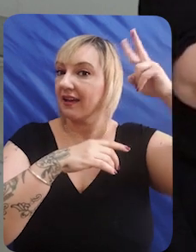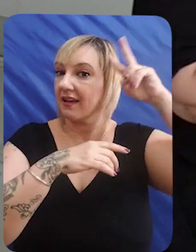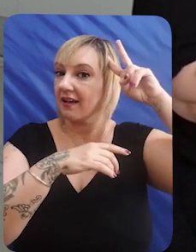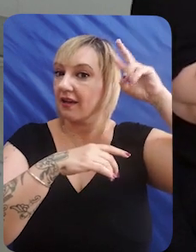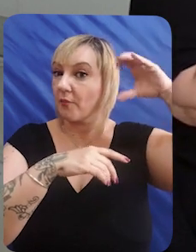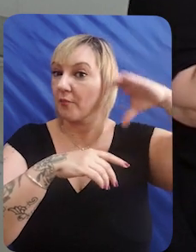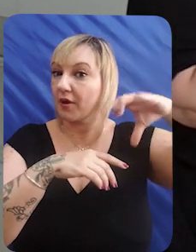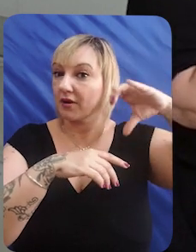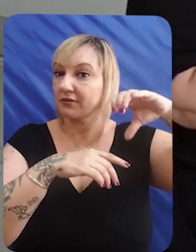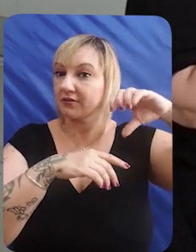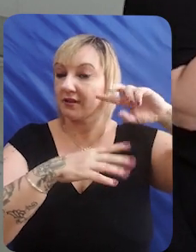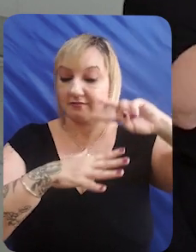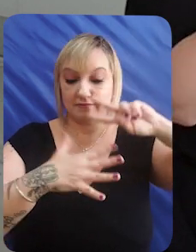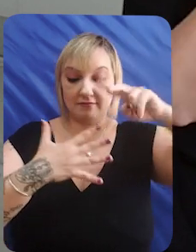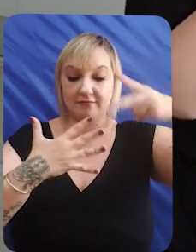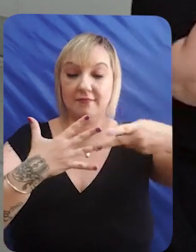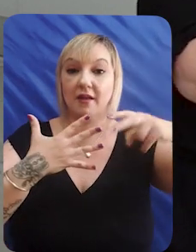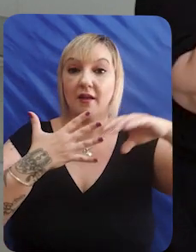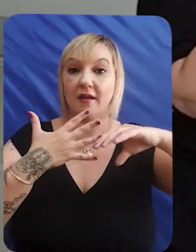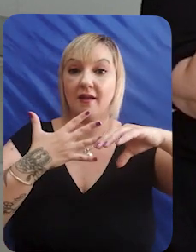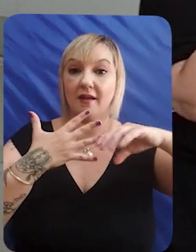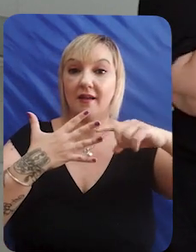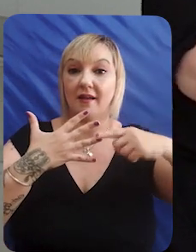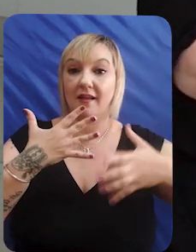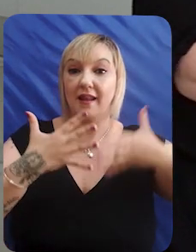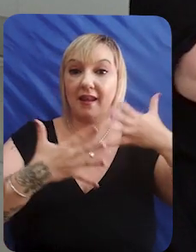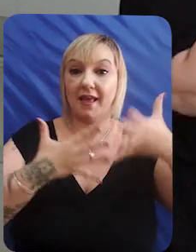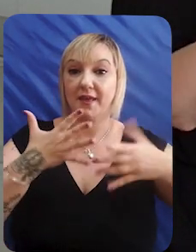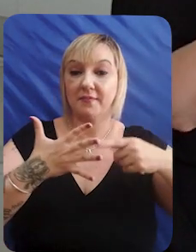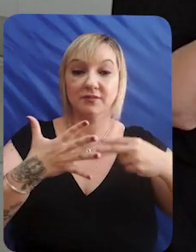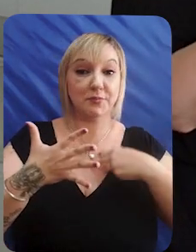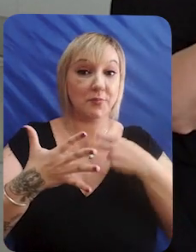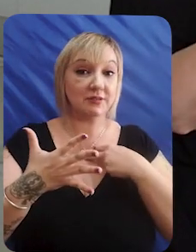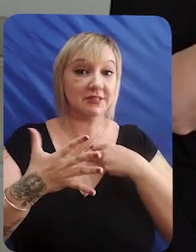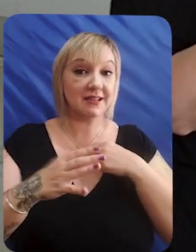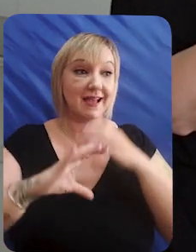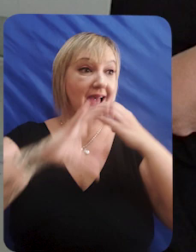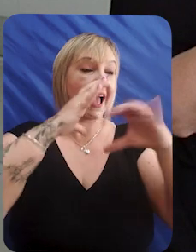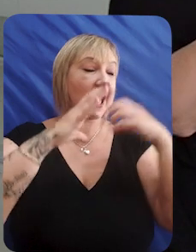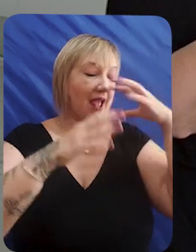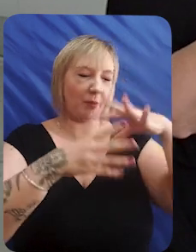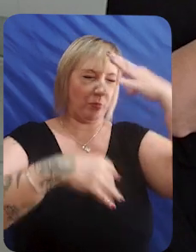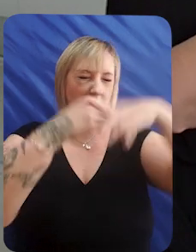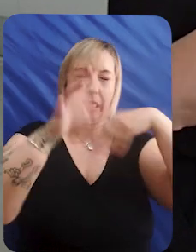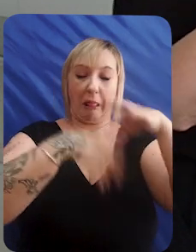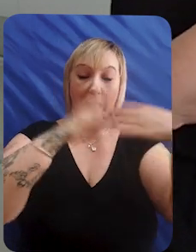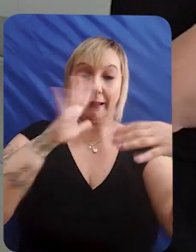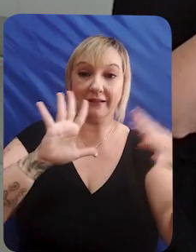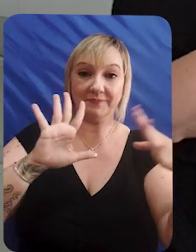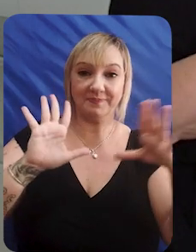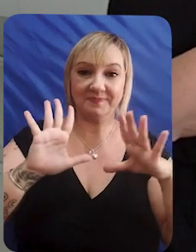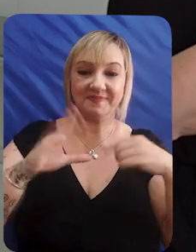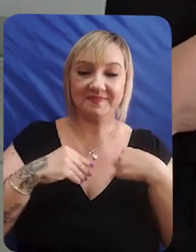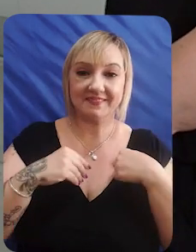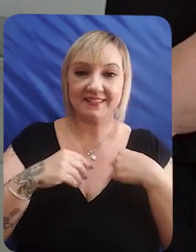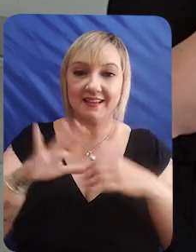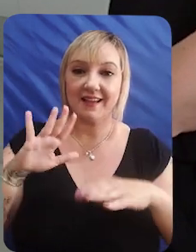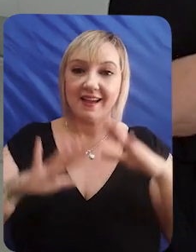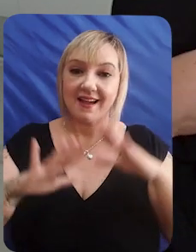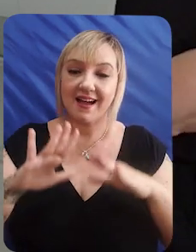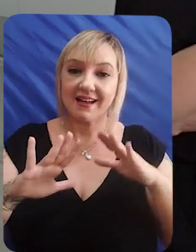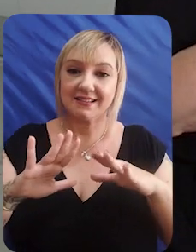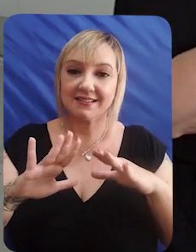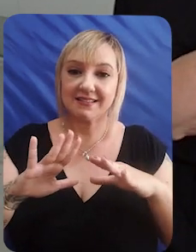português e passo para Libras na mão. Só que eu não posso cantar, porque senão essa hora buga tudo. Entendi. Então às vezes eu